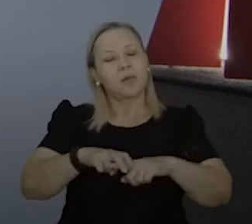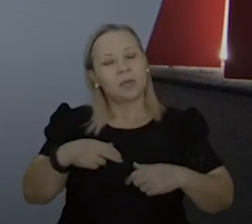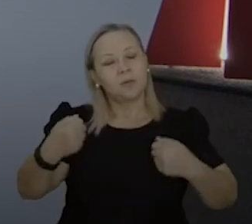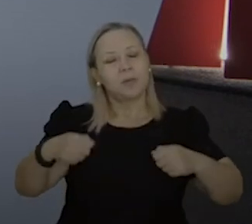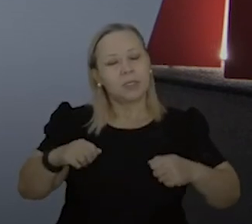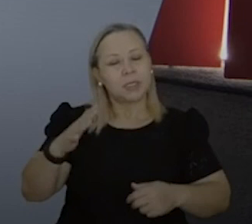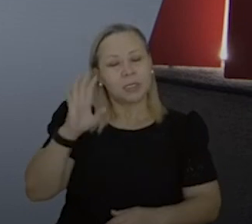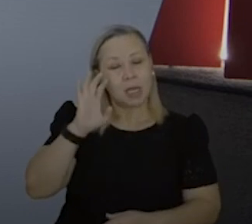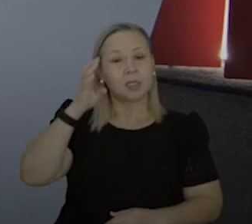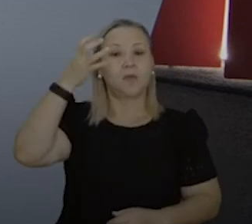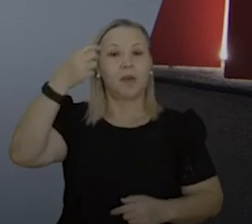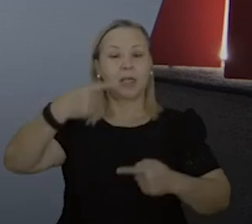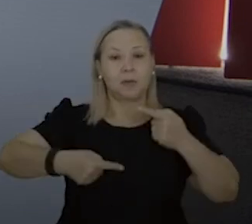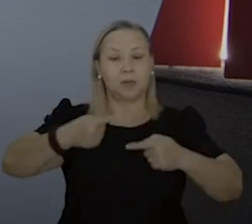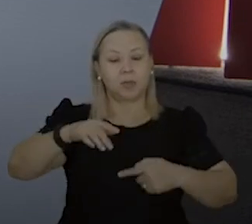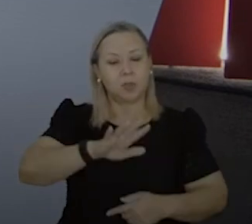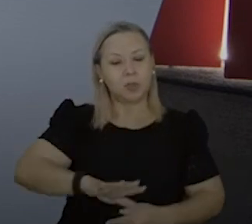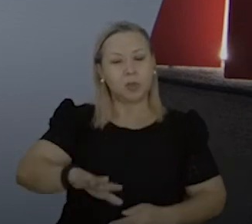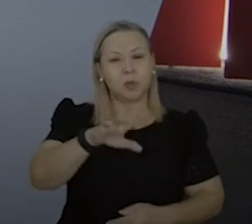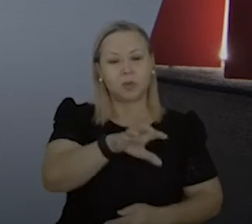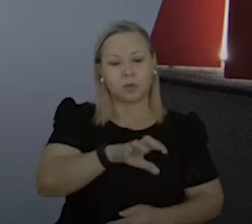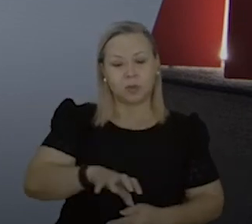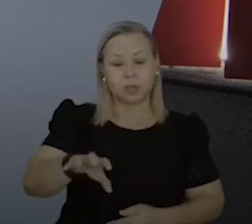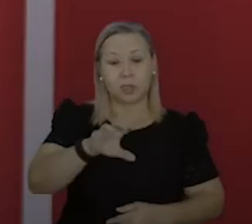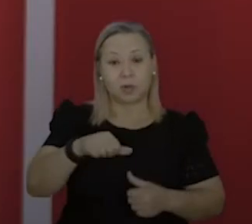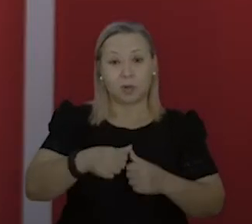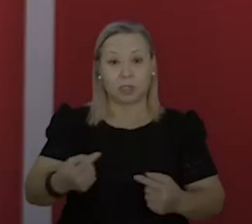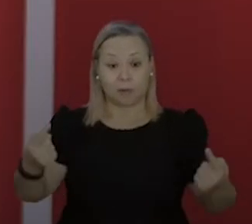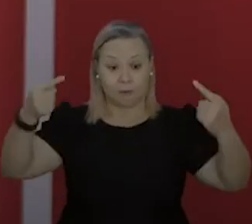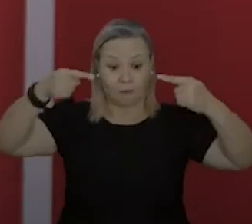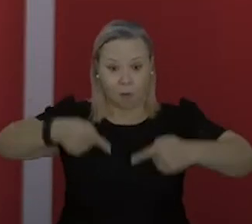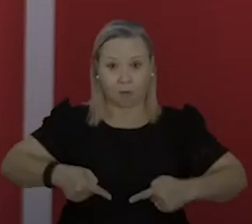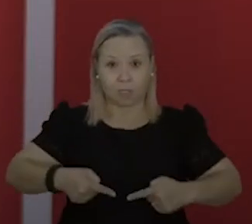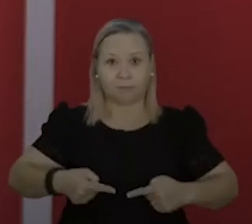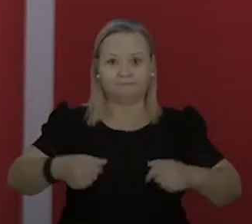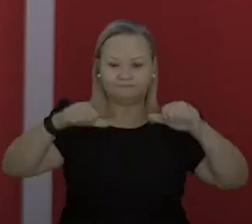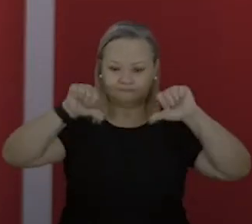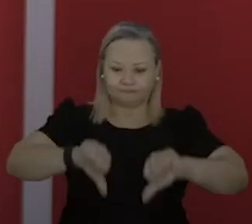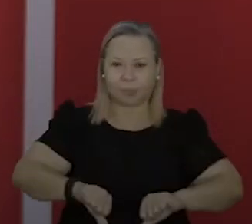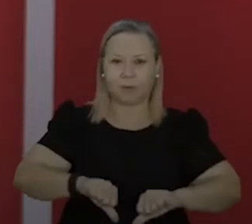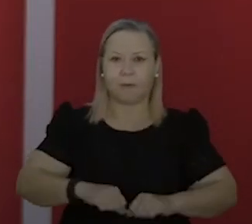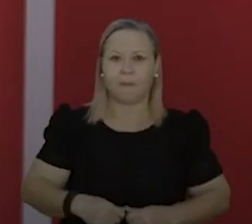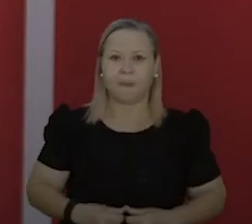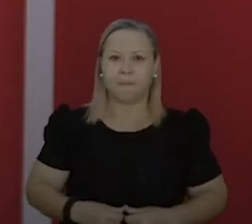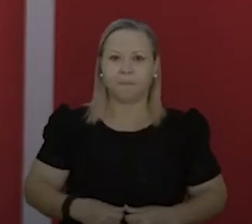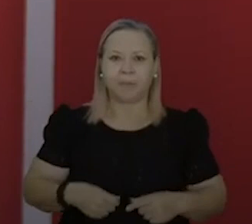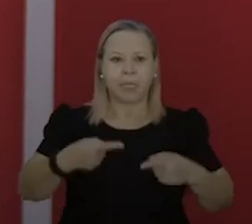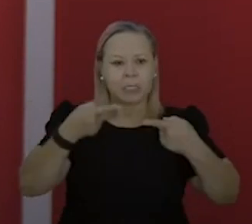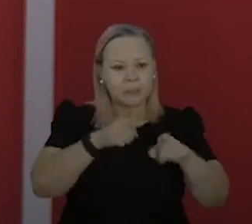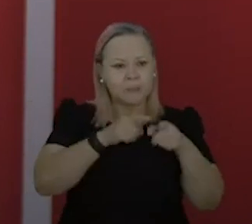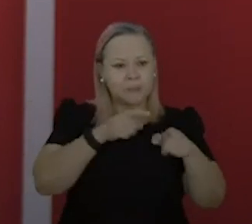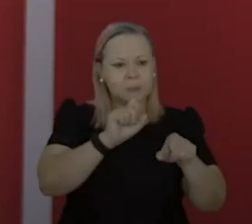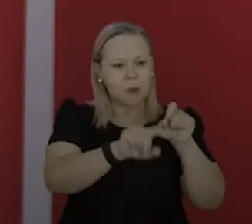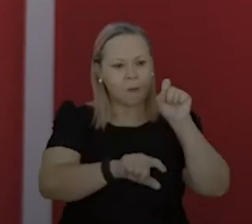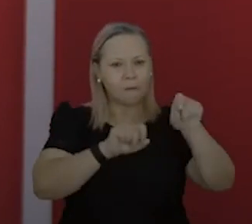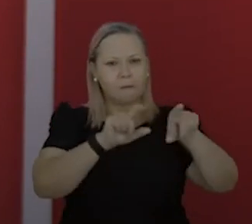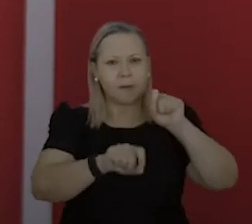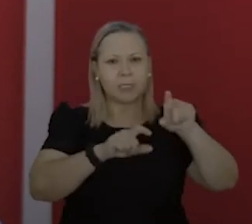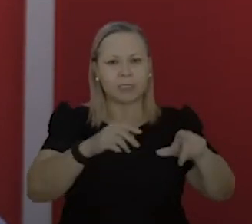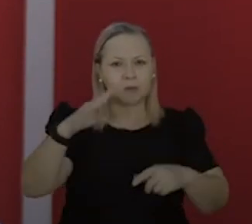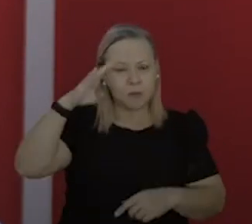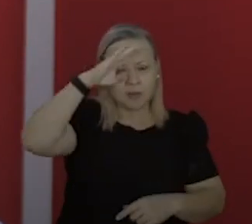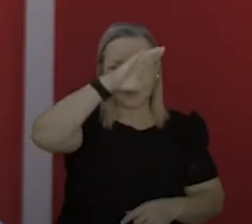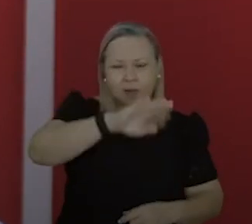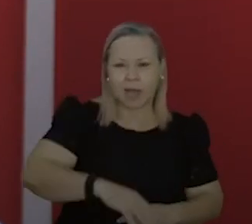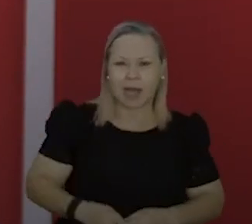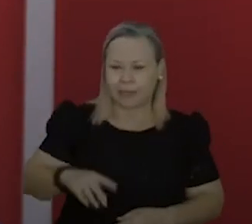política. Então, todos os setores que estão contra essa barbárie, contra essa ofensiva de Bolsonaro, da extrema-direita,